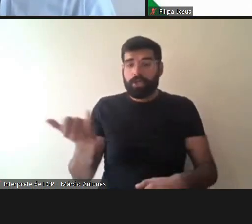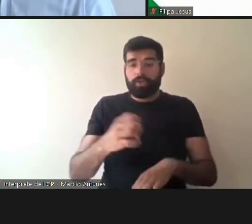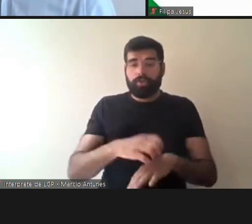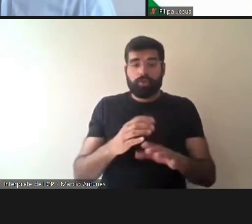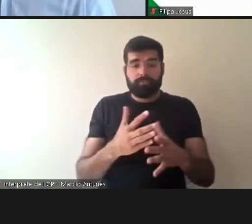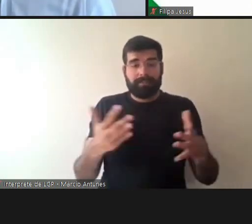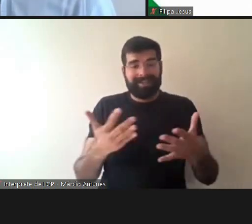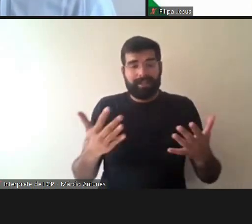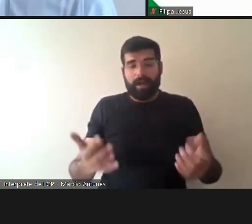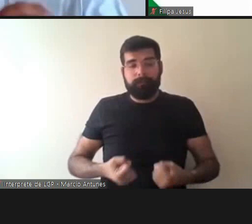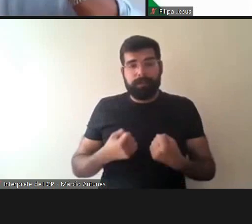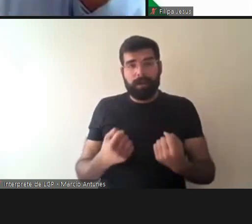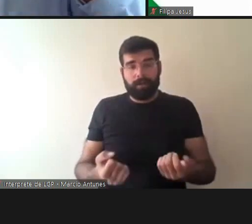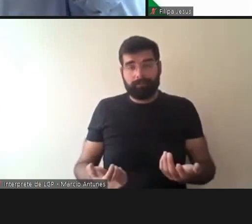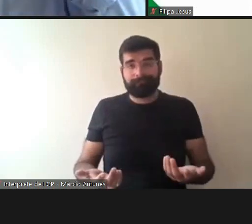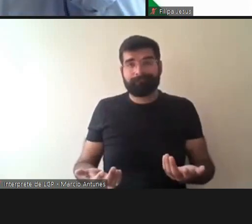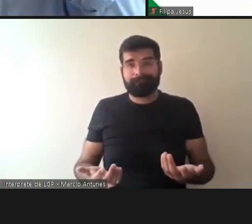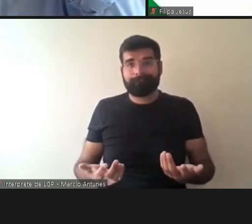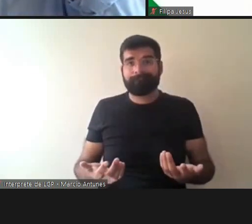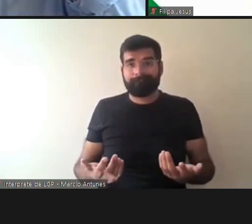instituições de